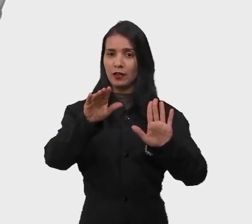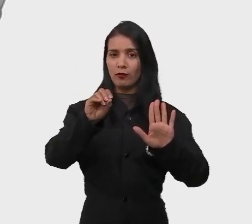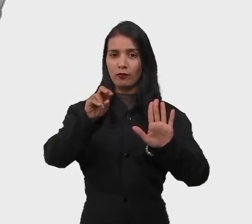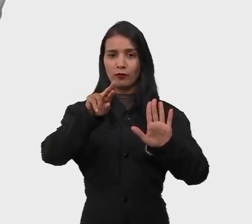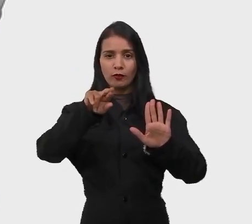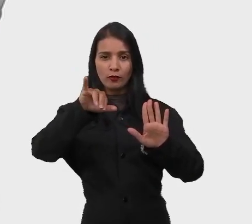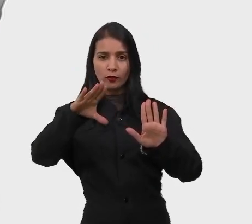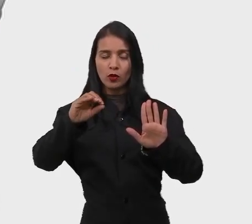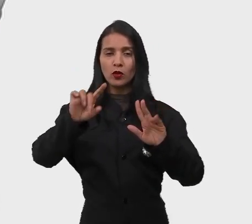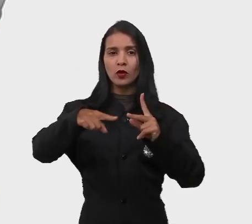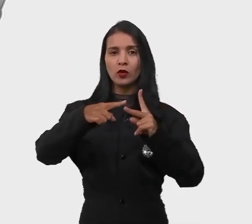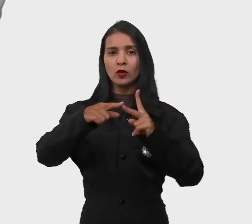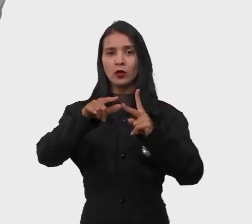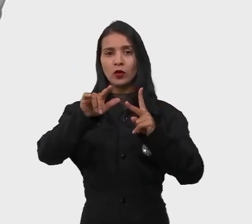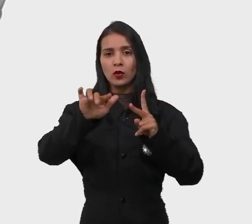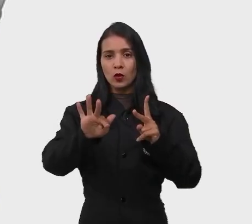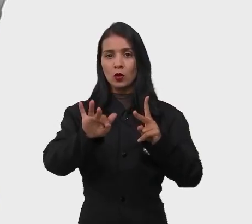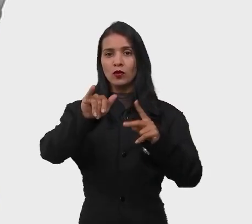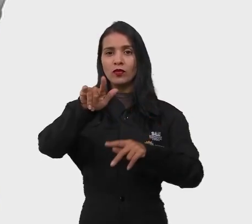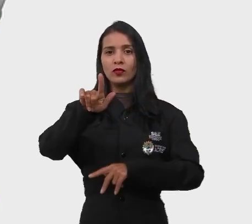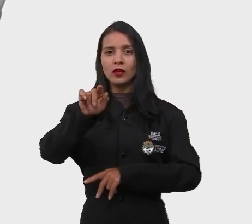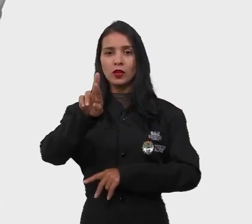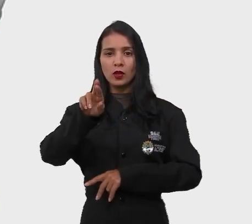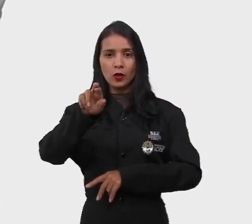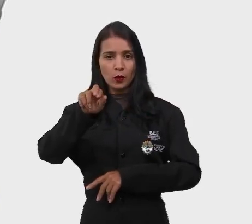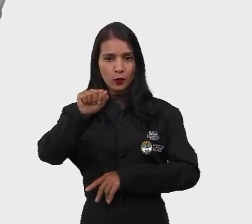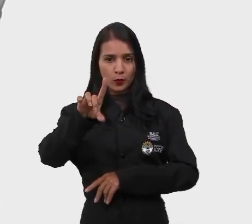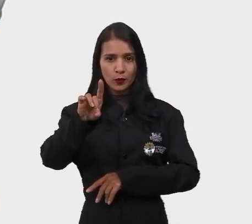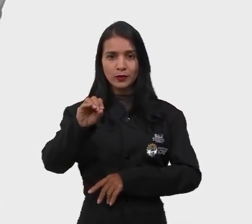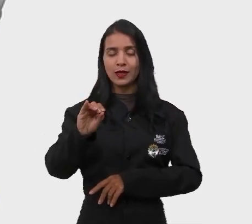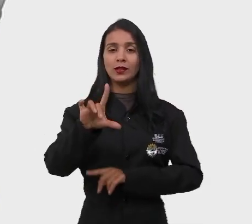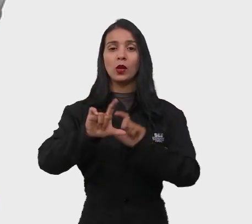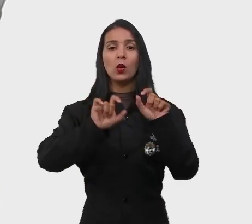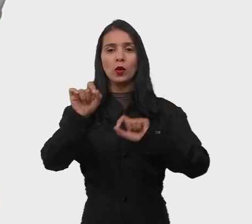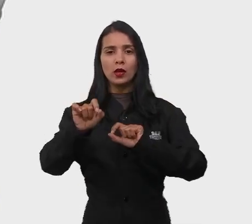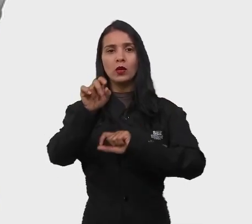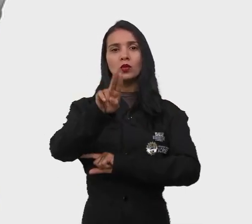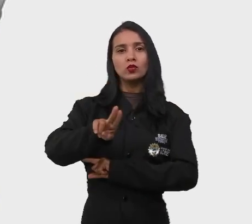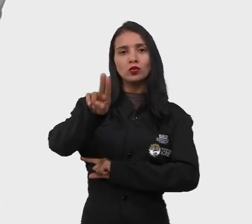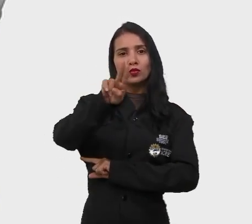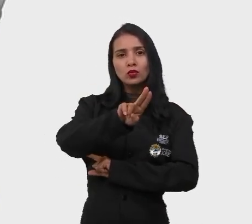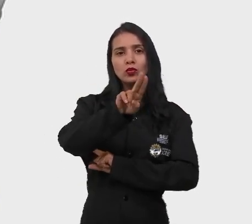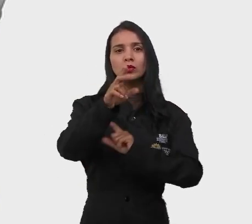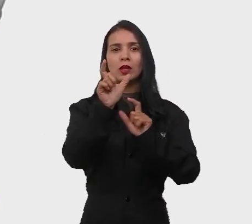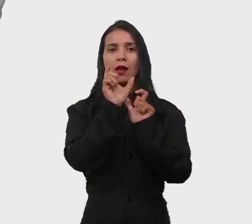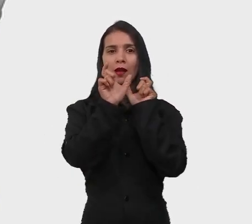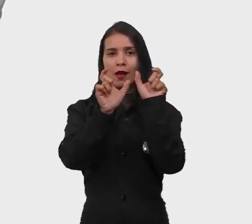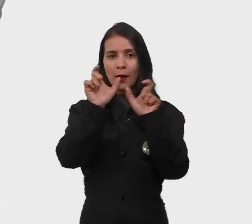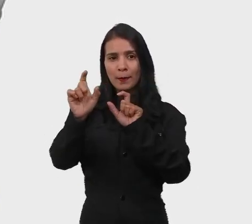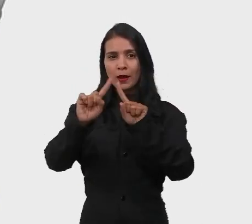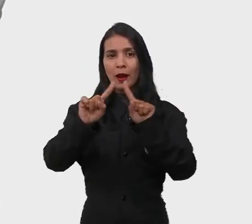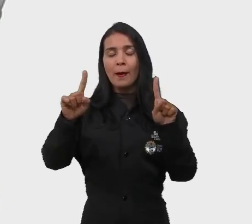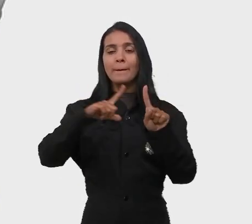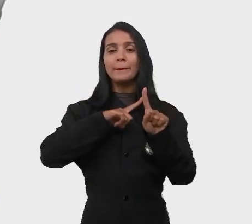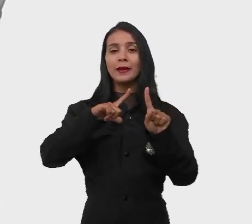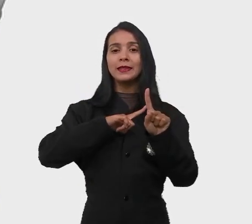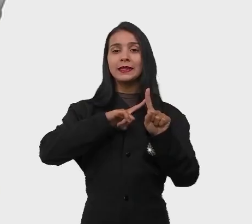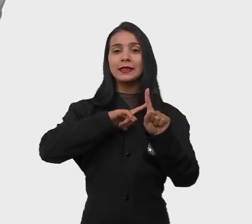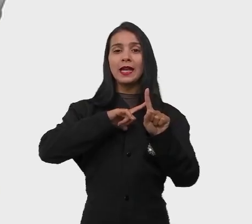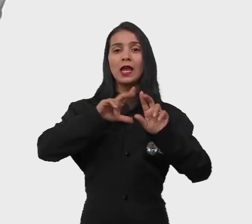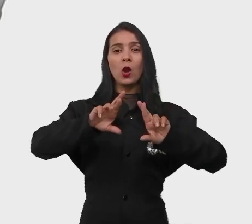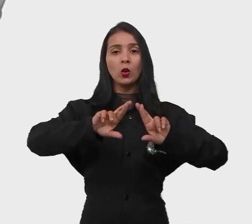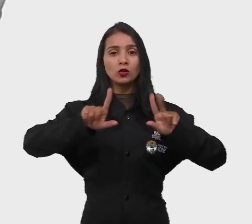ali às figuras de linguagem, a metáfora. É um uso criativo das palavras que se aleja desse sentido literal, ou seja, ela